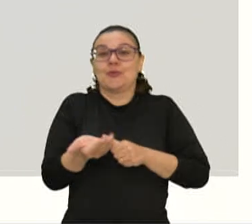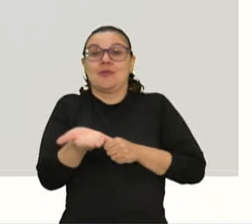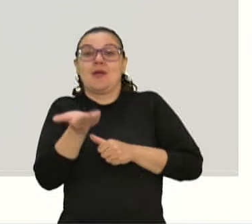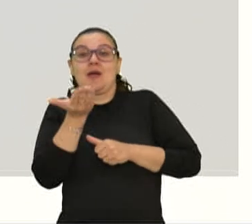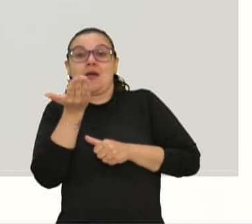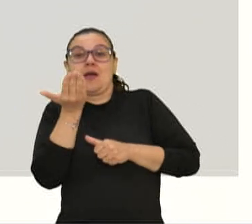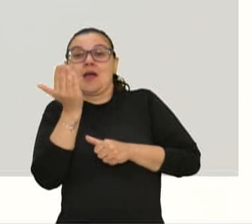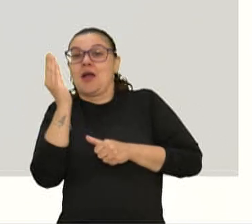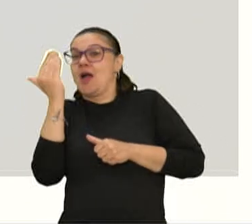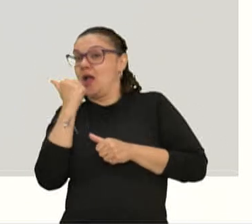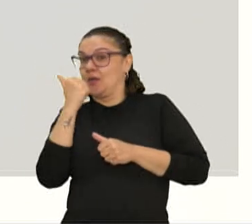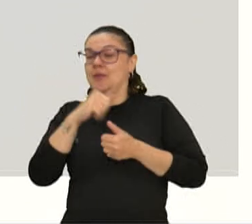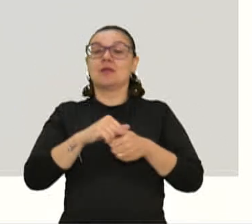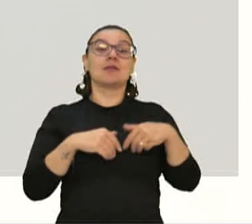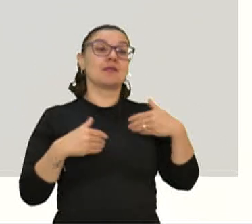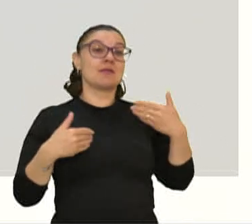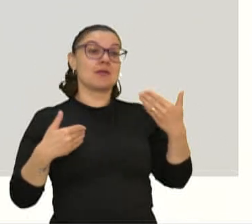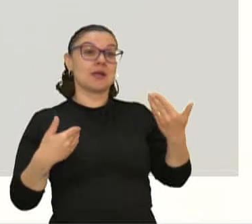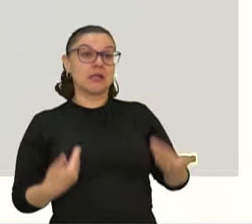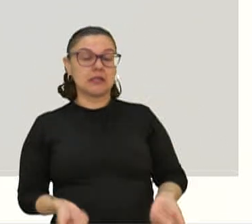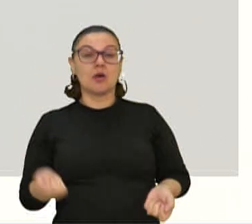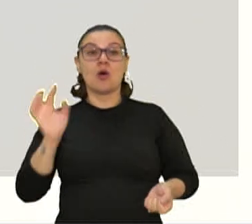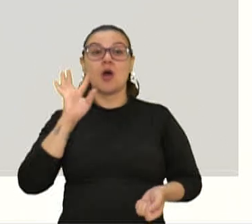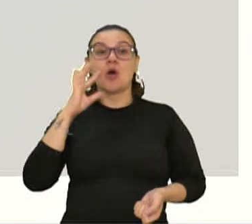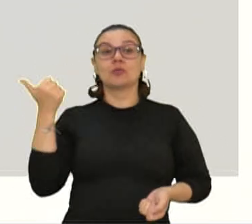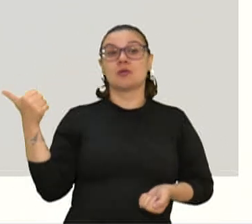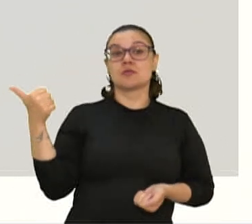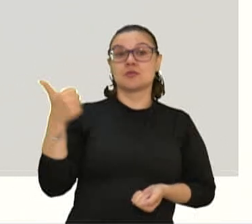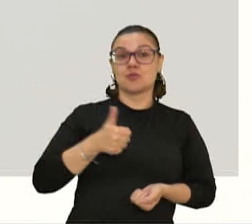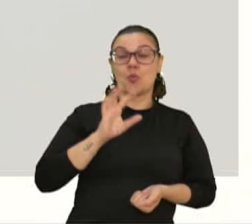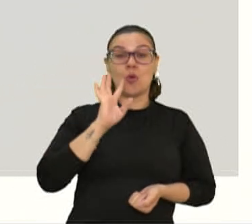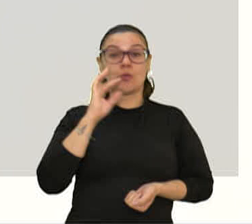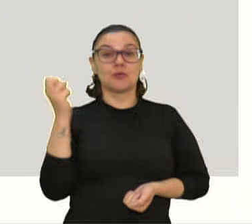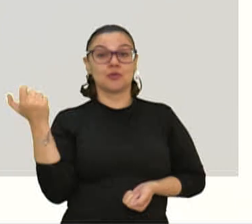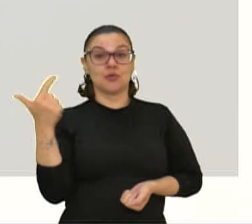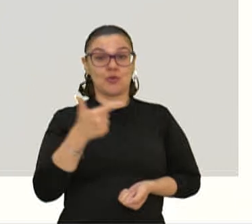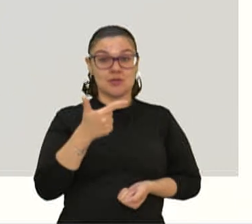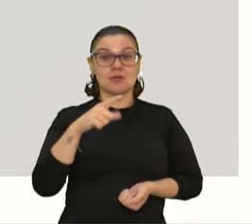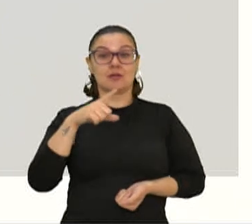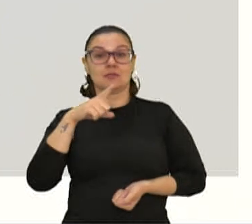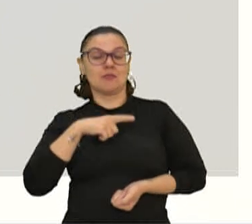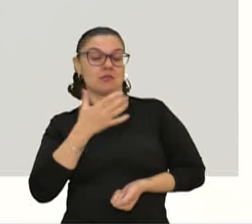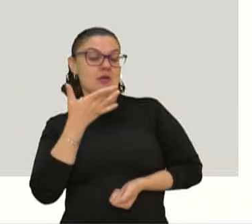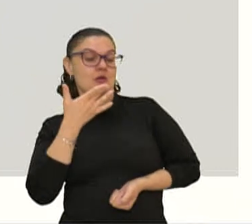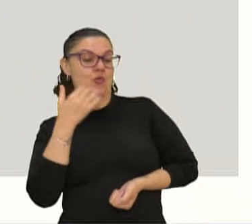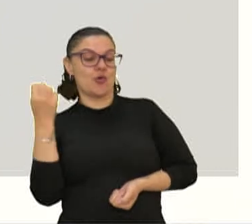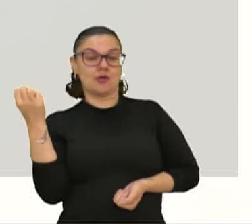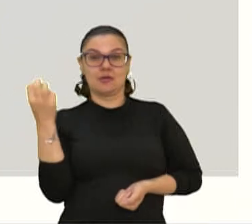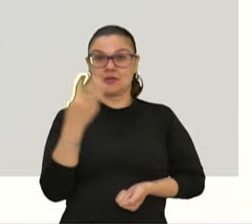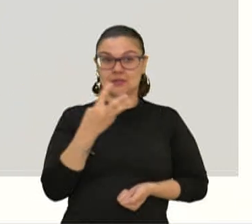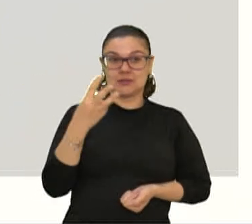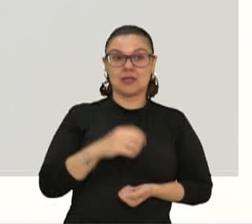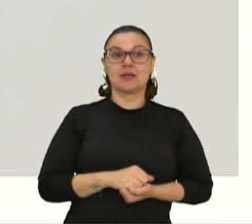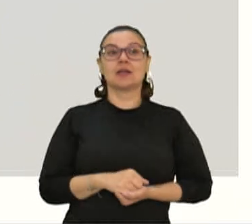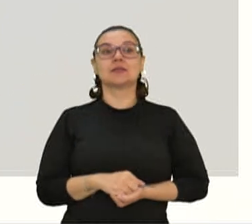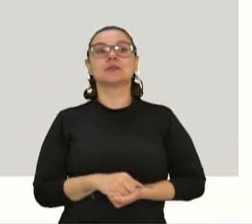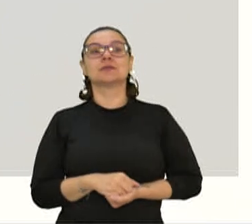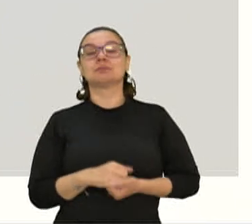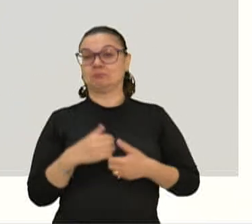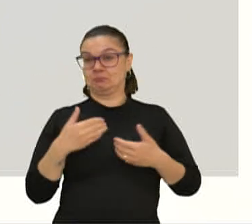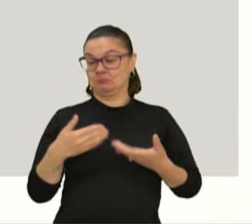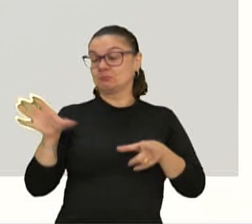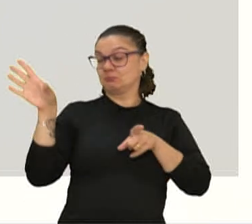1, onde ocorre esse processo 2, contém um pigmento 3, capaz de captar a energia